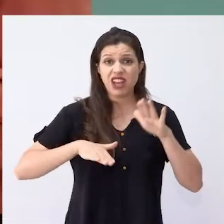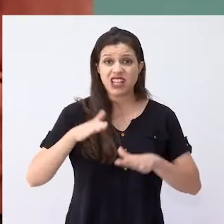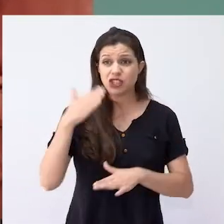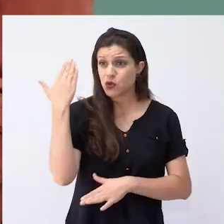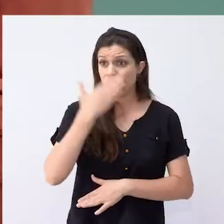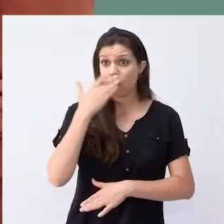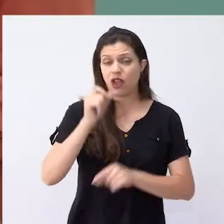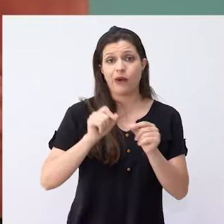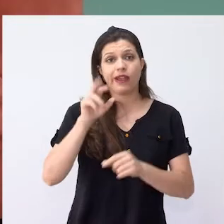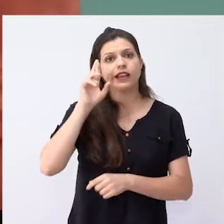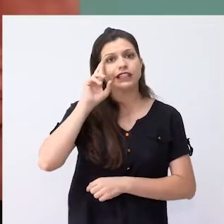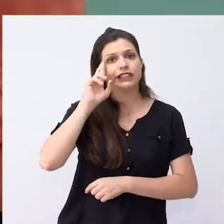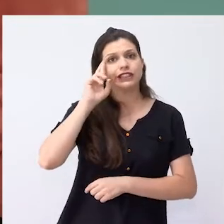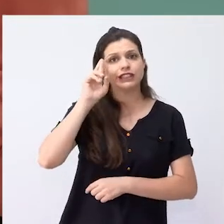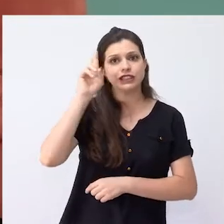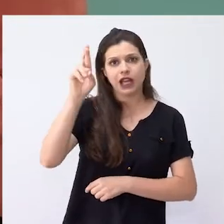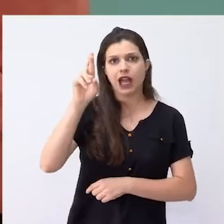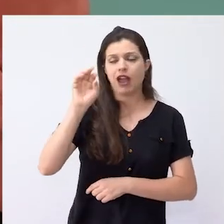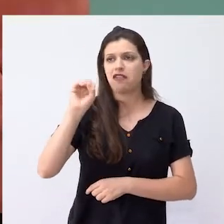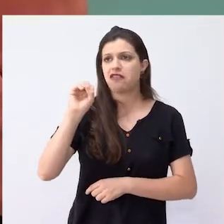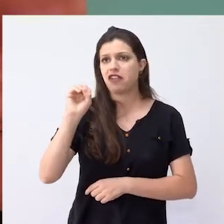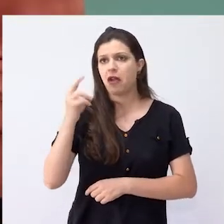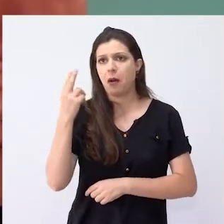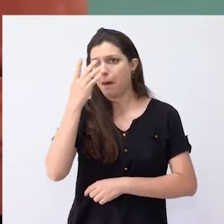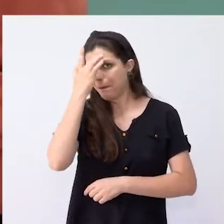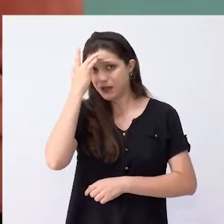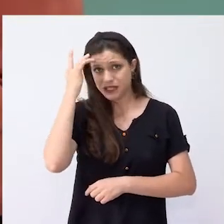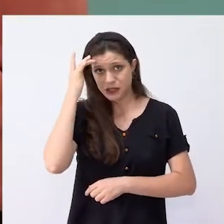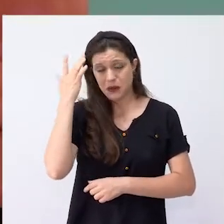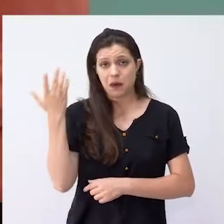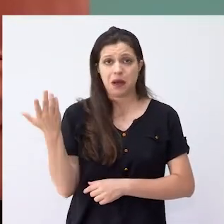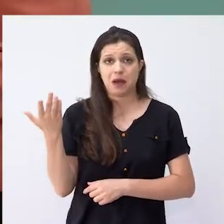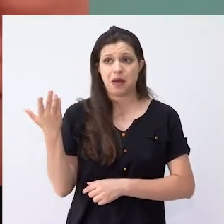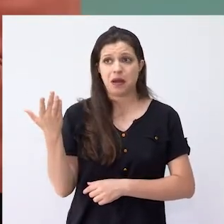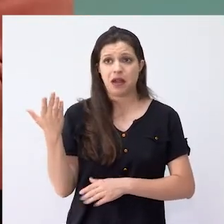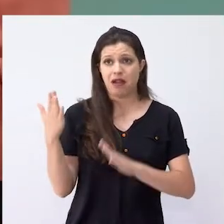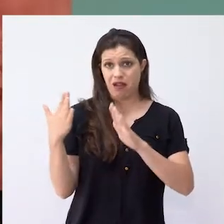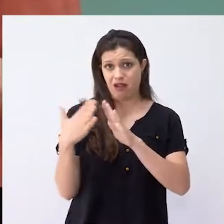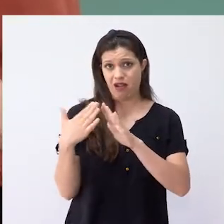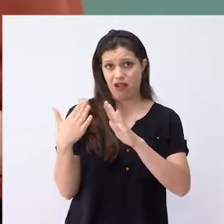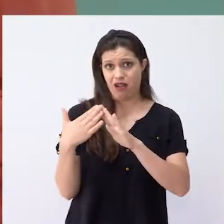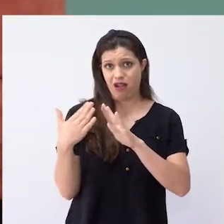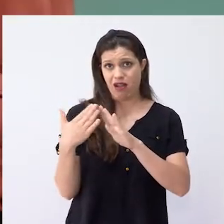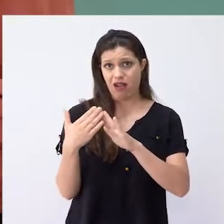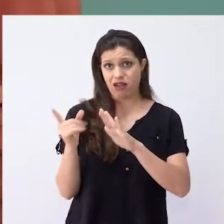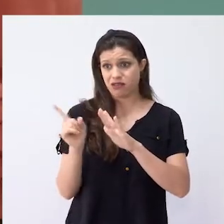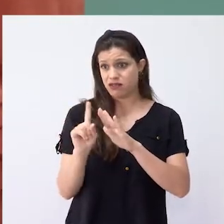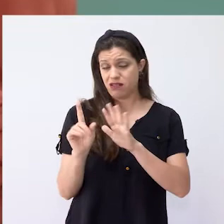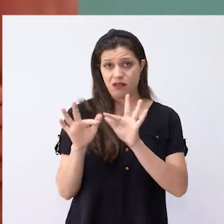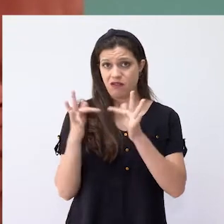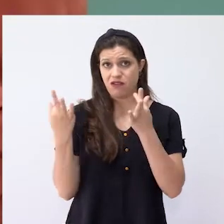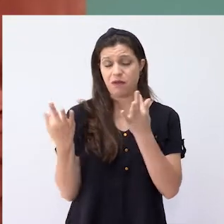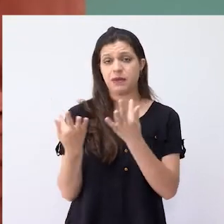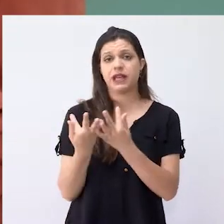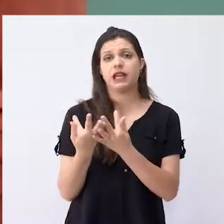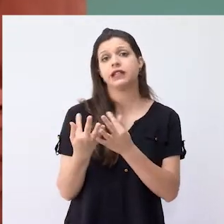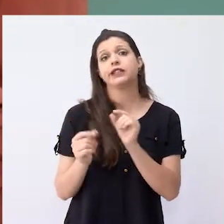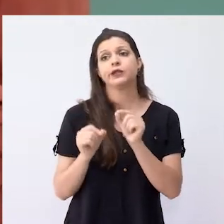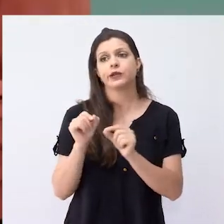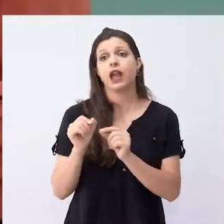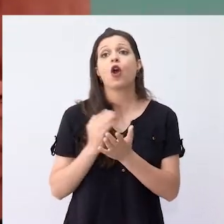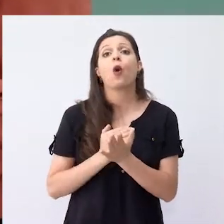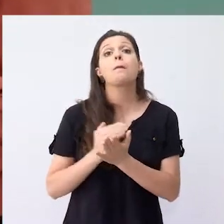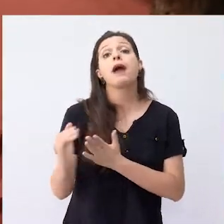que esse abuso sexual feito por esse patrão, por esse padrinho, ou por essa pessoa que está naquela casa que não é da